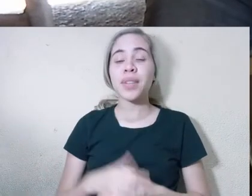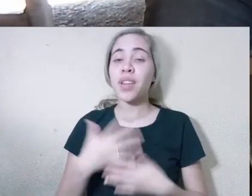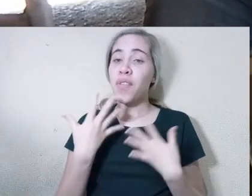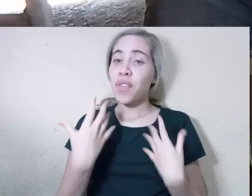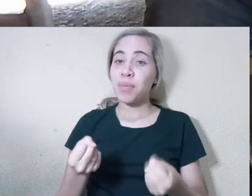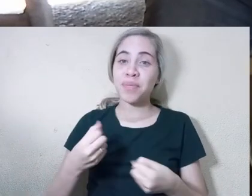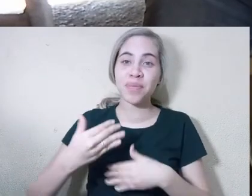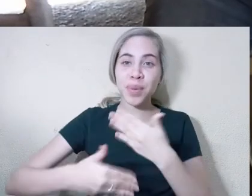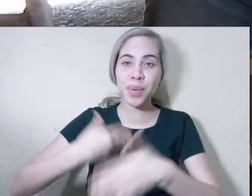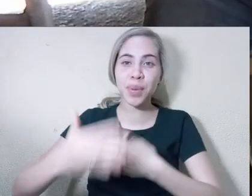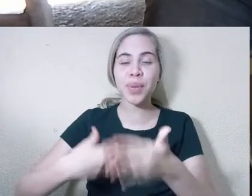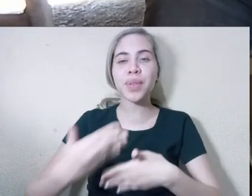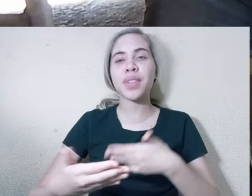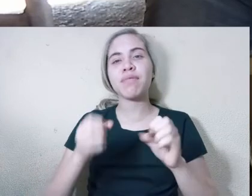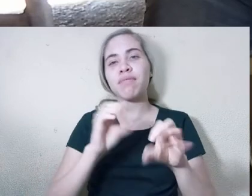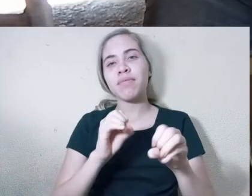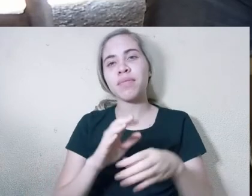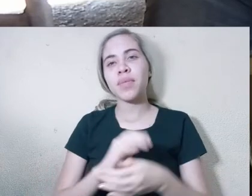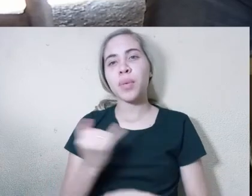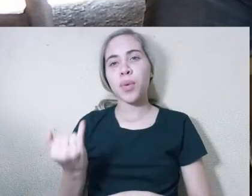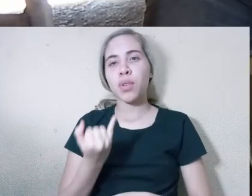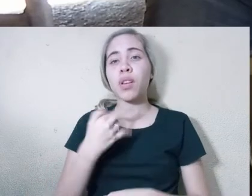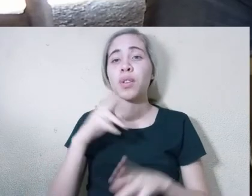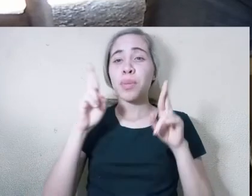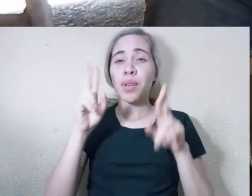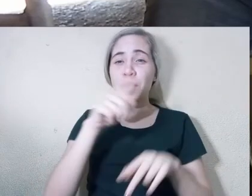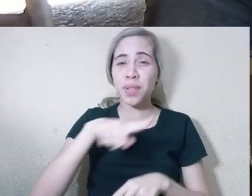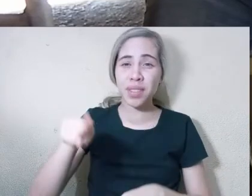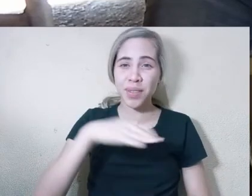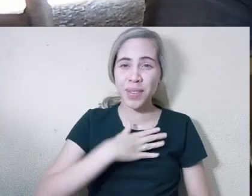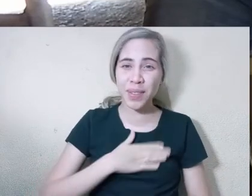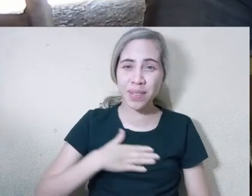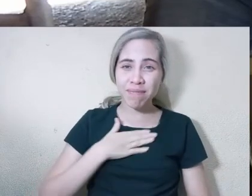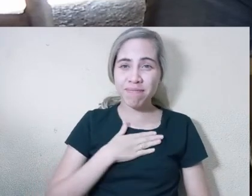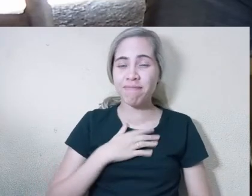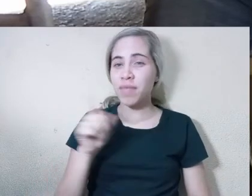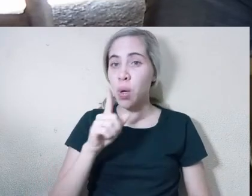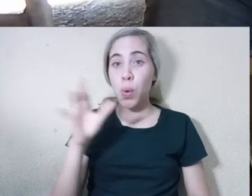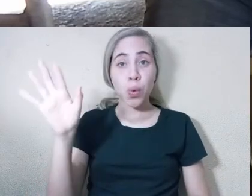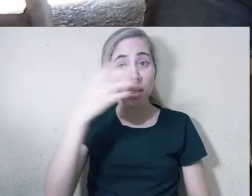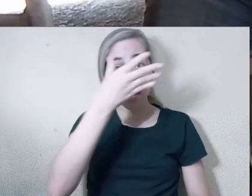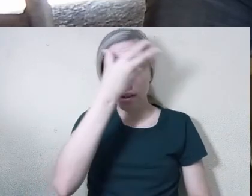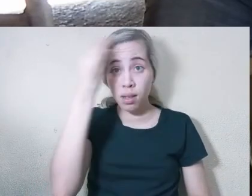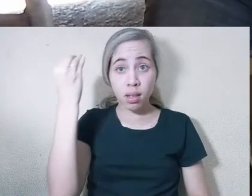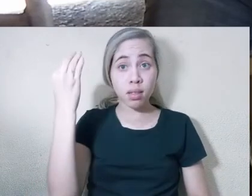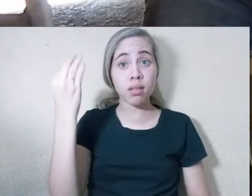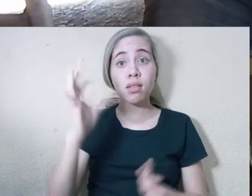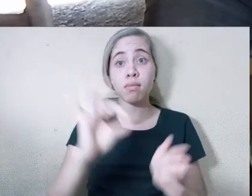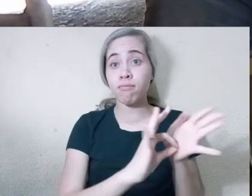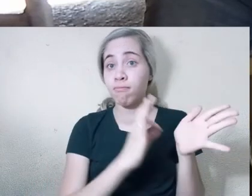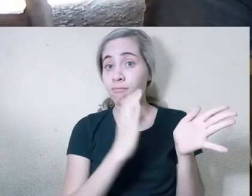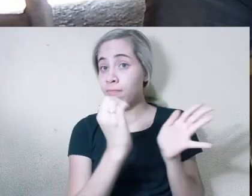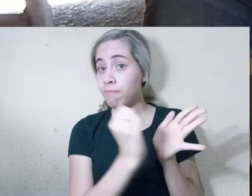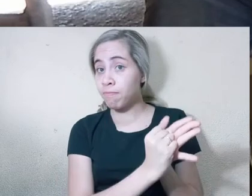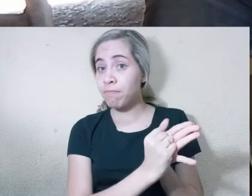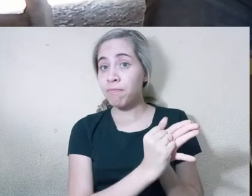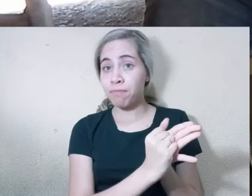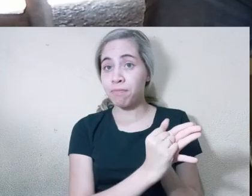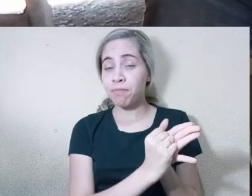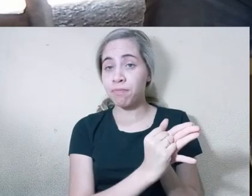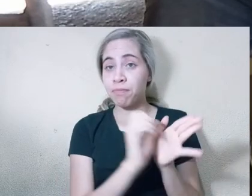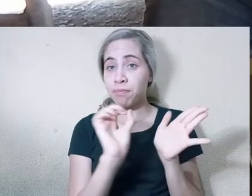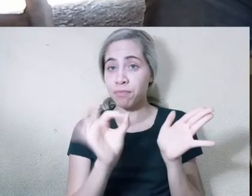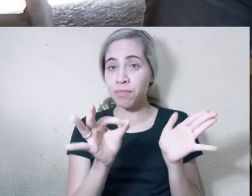gente. Ó, passar para frente é importante, tá? Bom, espero que vocês tenham gostado. Não se esqueçam de